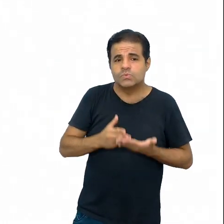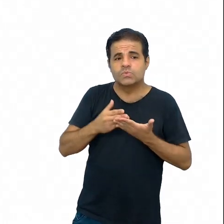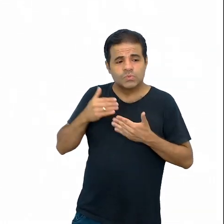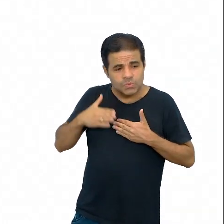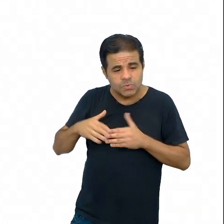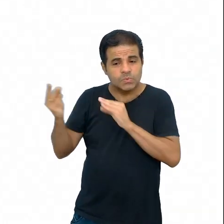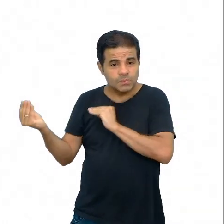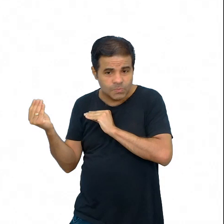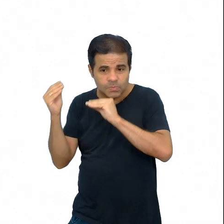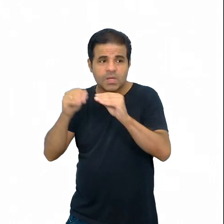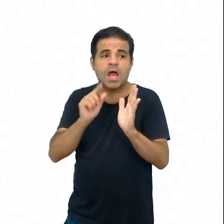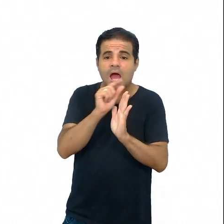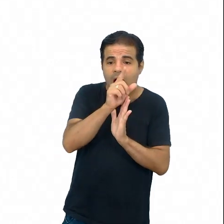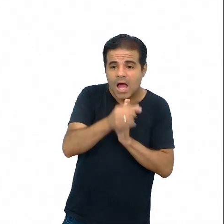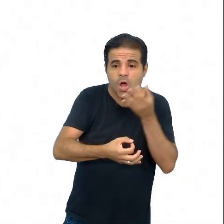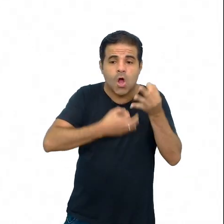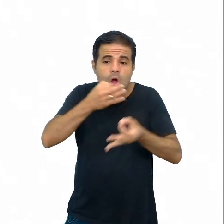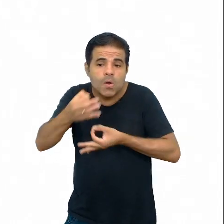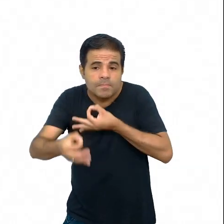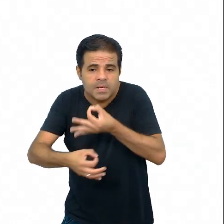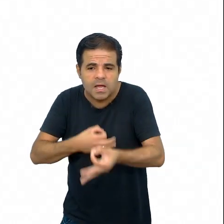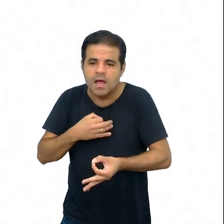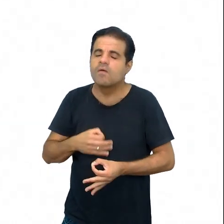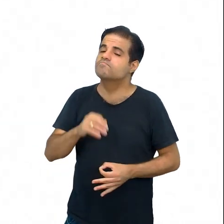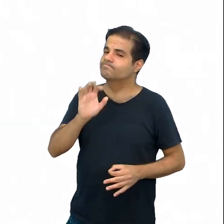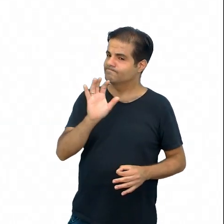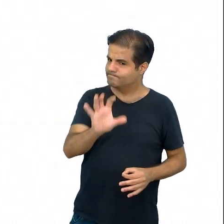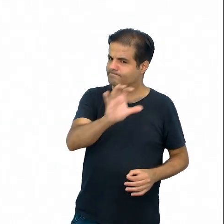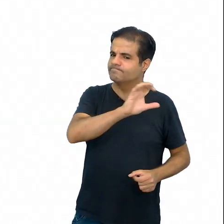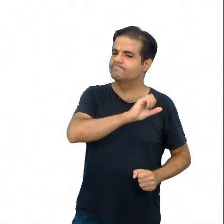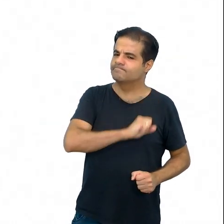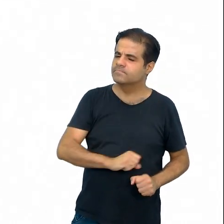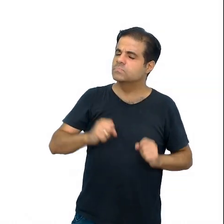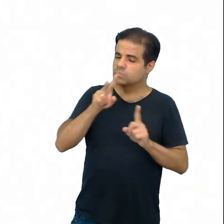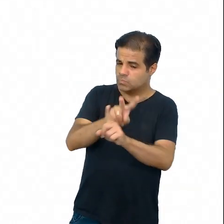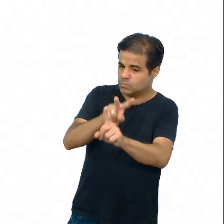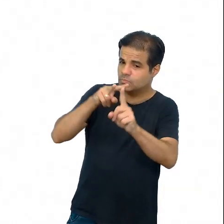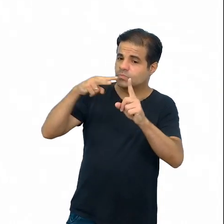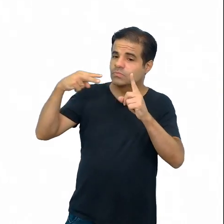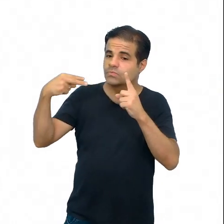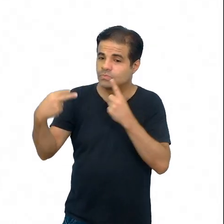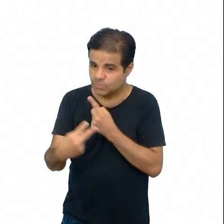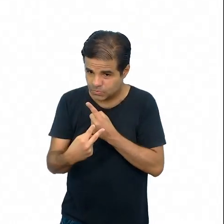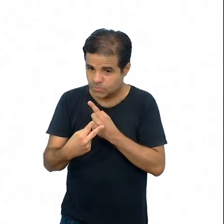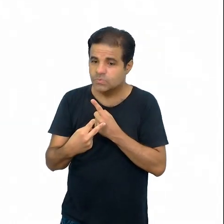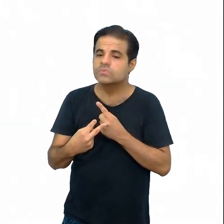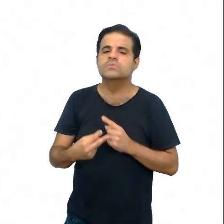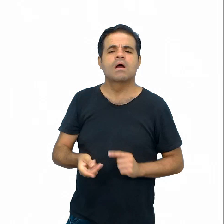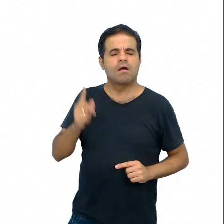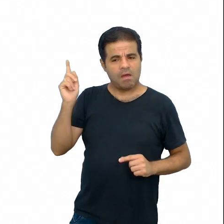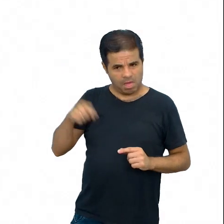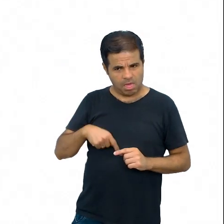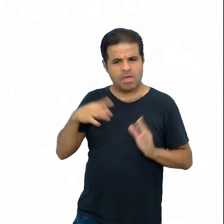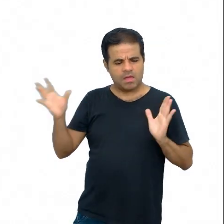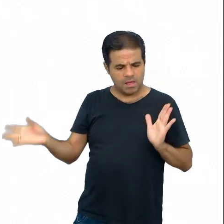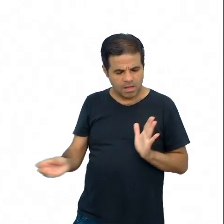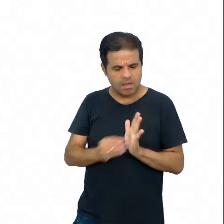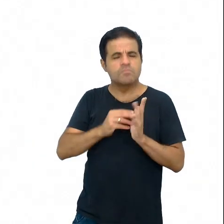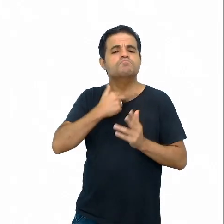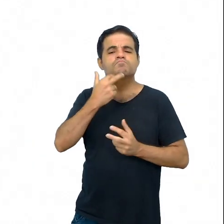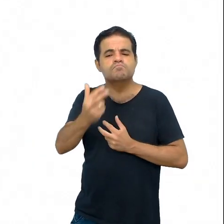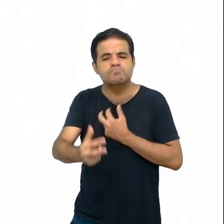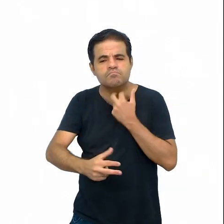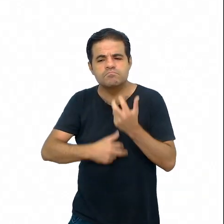gênero artigo de opinião. No posicionamento, no ponto de vista do anunciador, essas